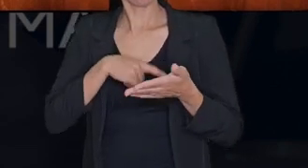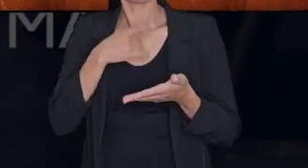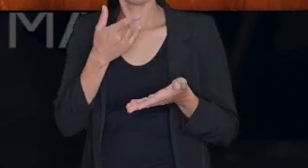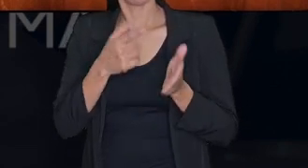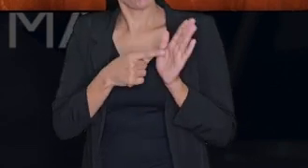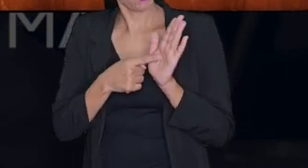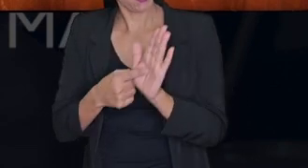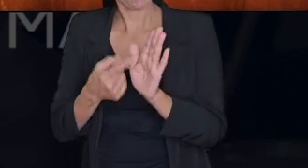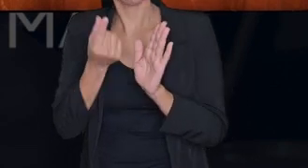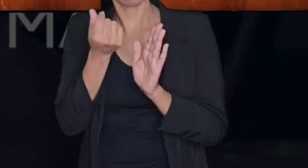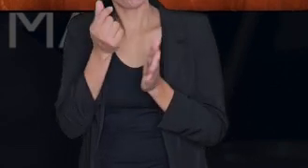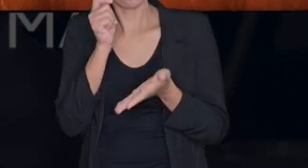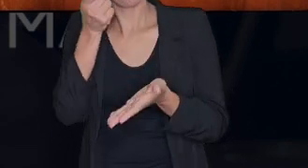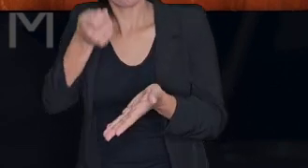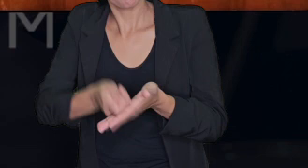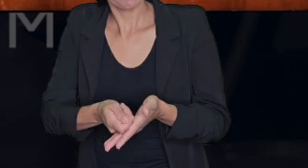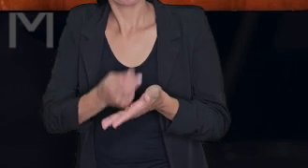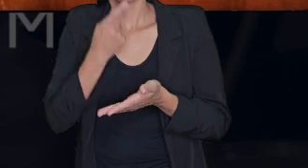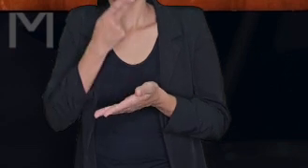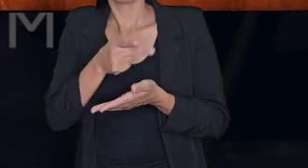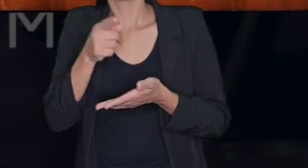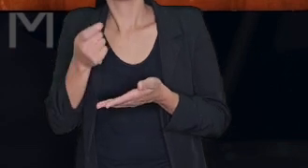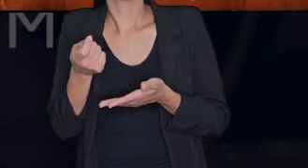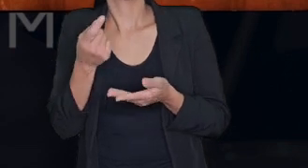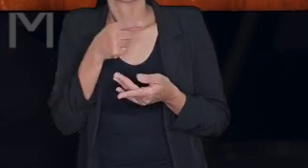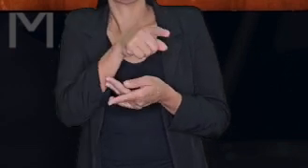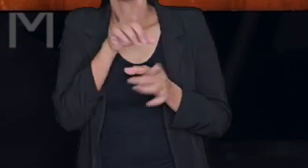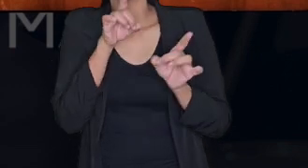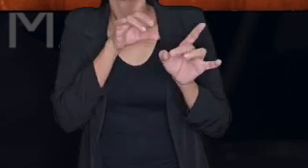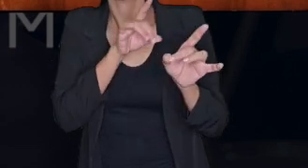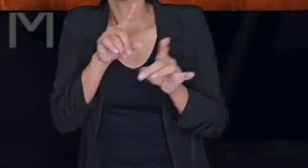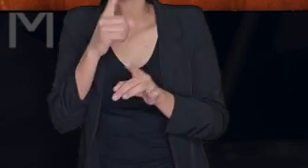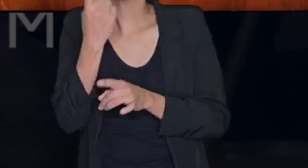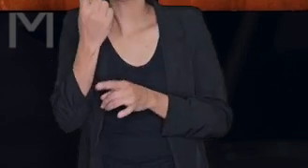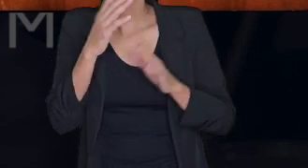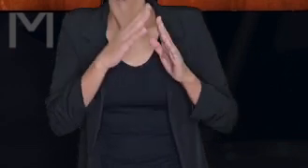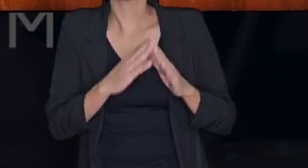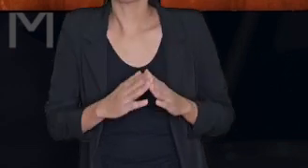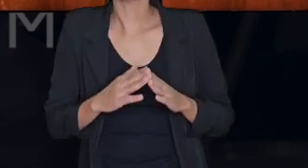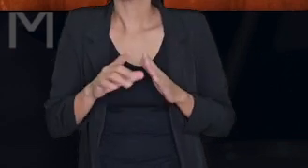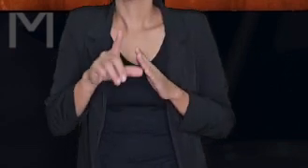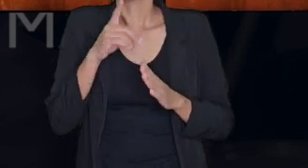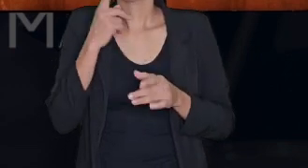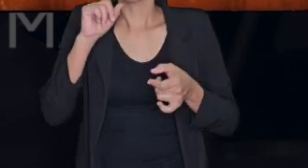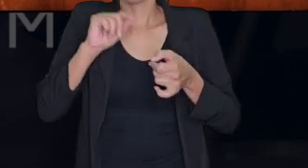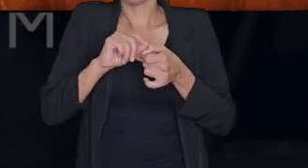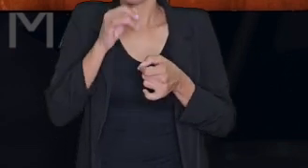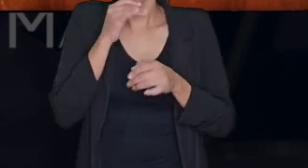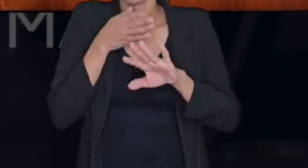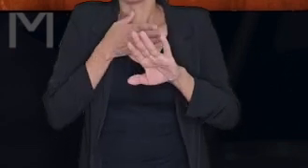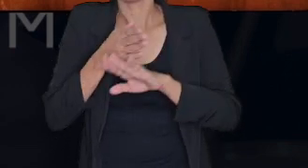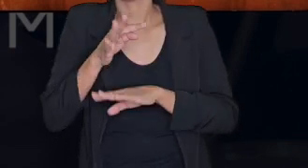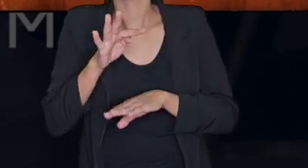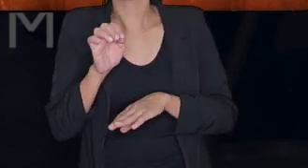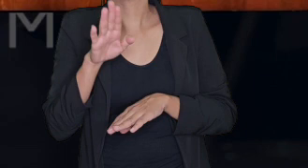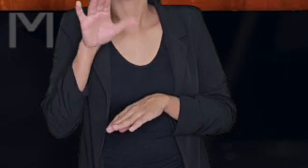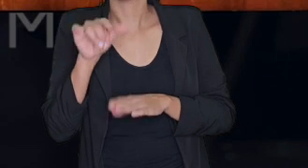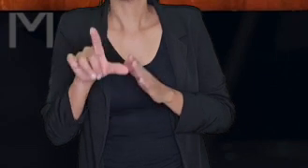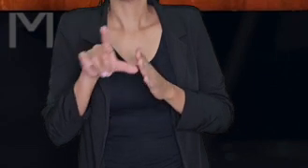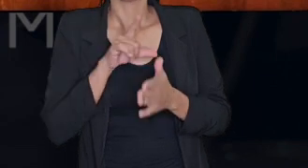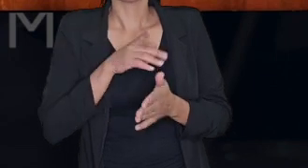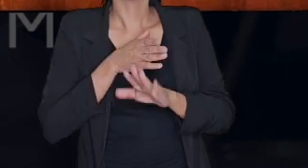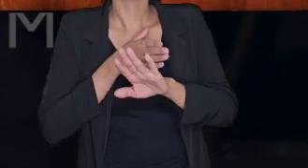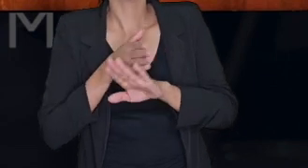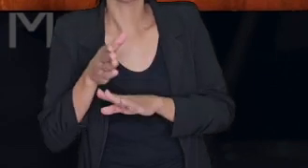Ele teve até um documento de deu recibo desse valor e disse que aquele valor se referia à venda de um imóvel que oportunamente